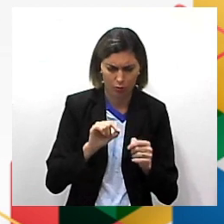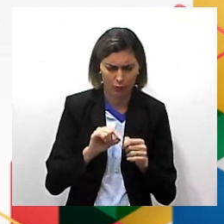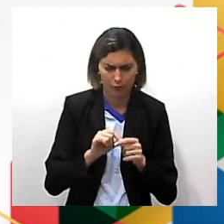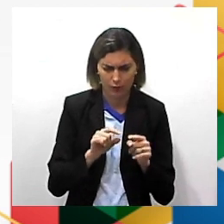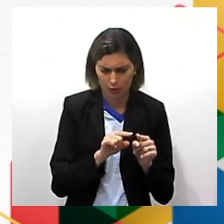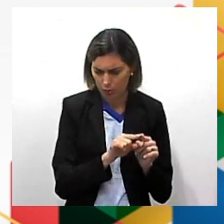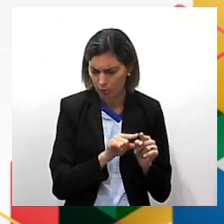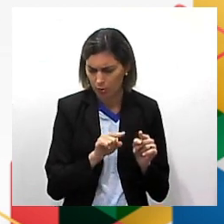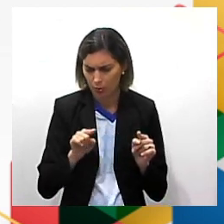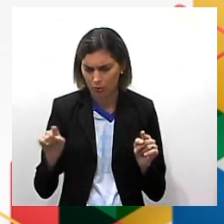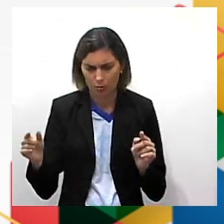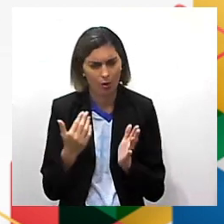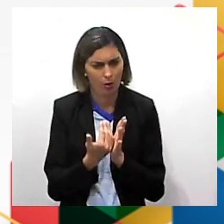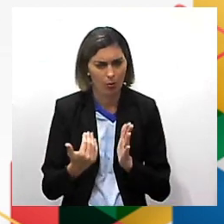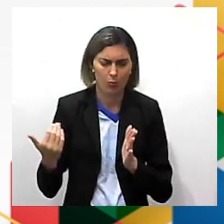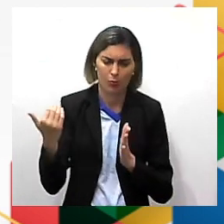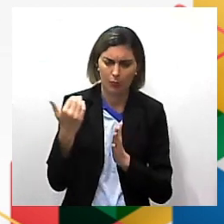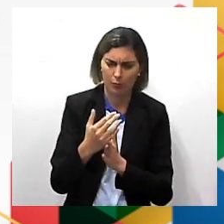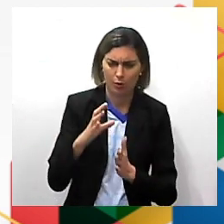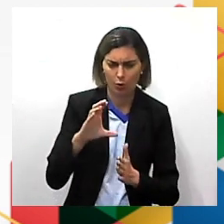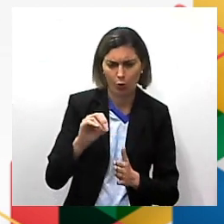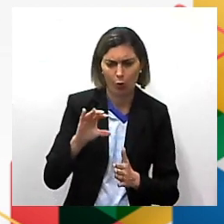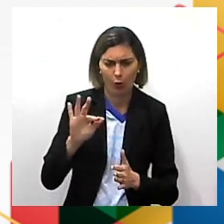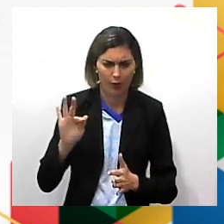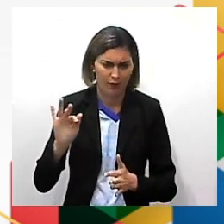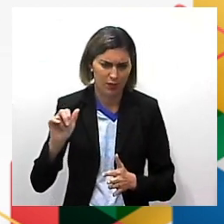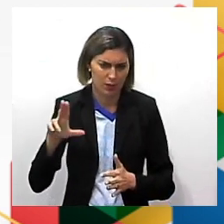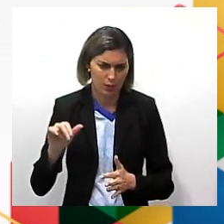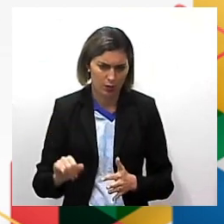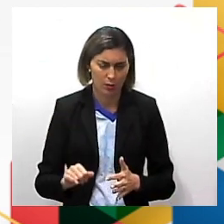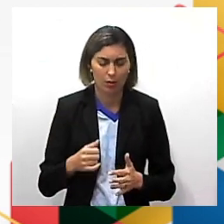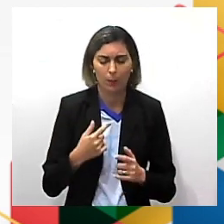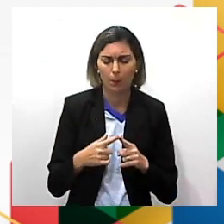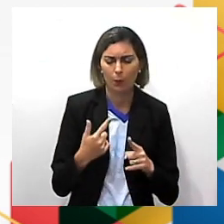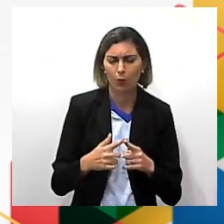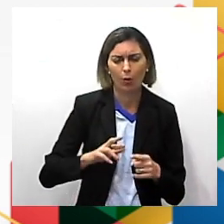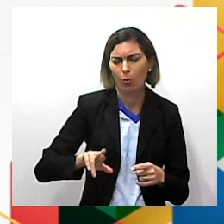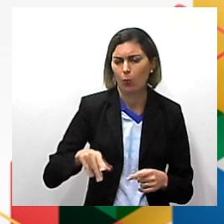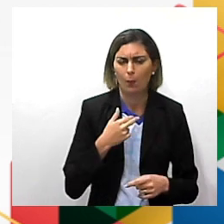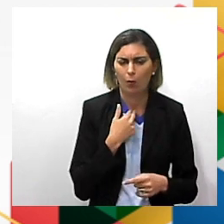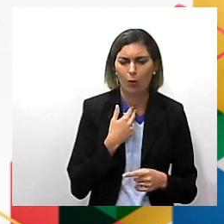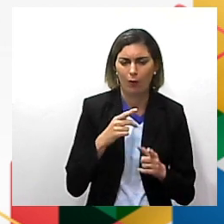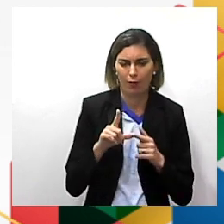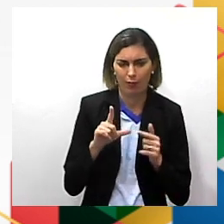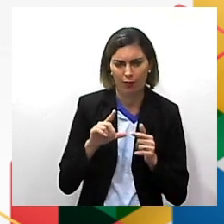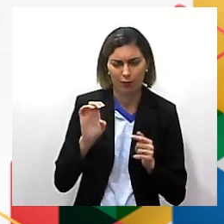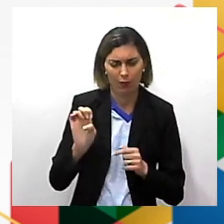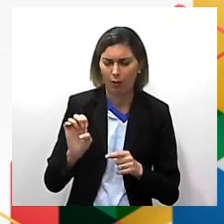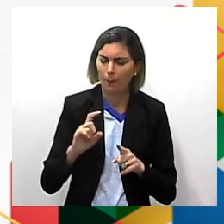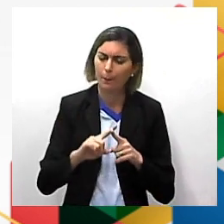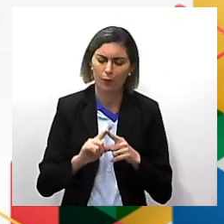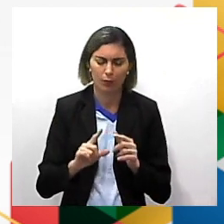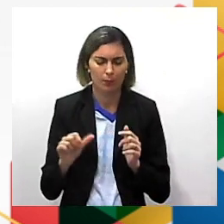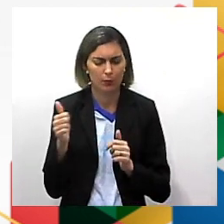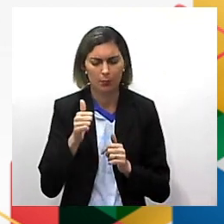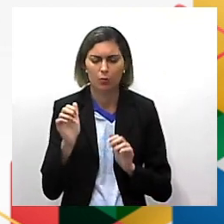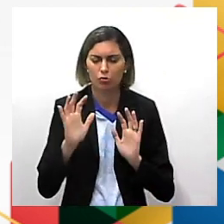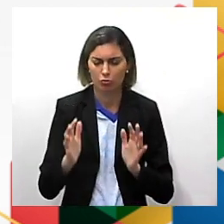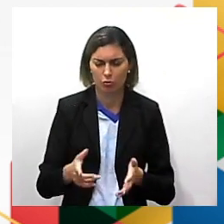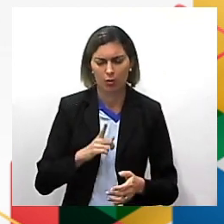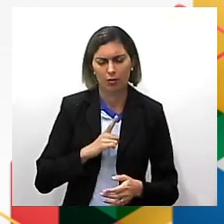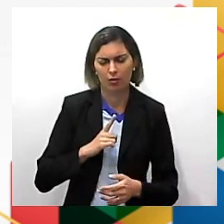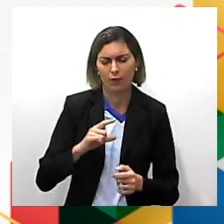reta aumente o seu coeficiente angular. E por que não pode ser a letra E? Primeiro, que a gente já tem aqui a letra